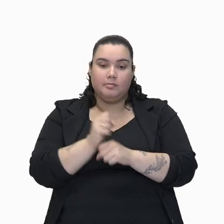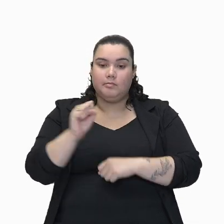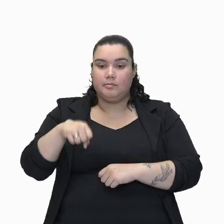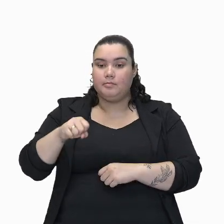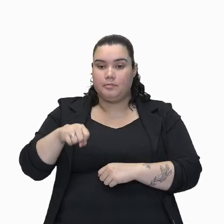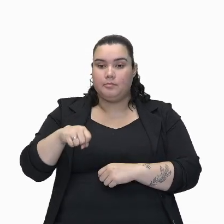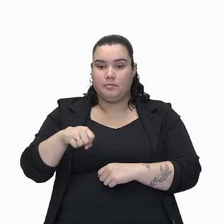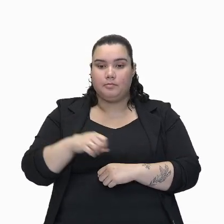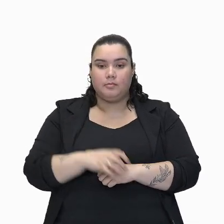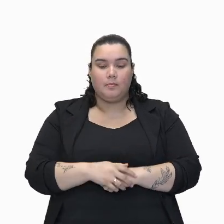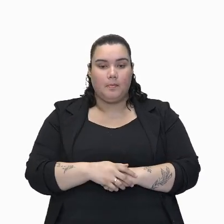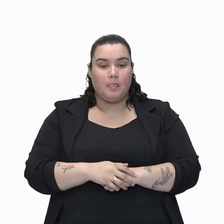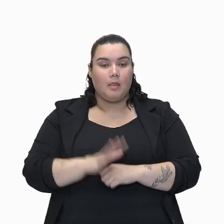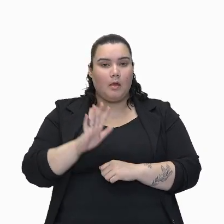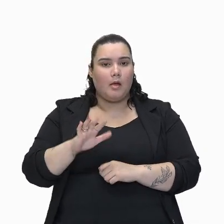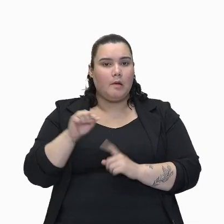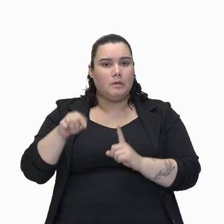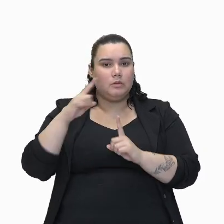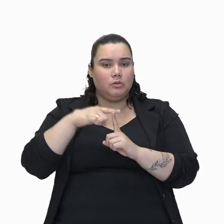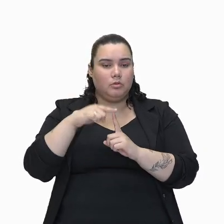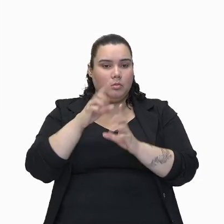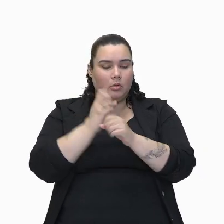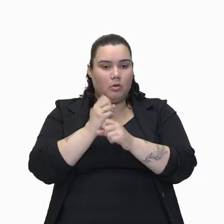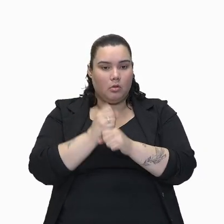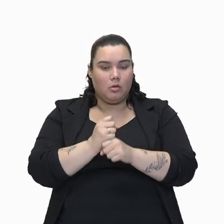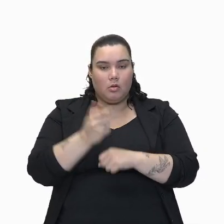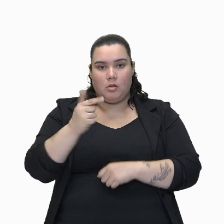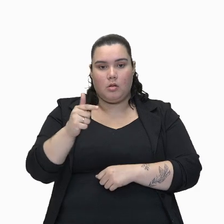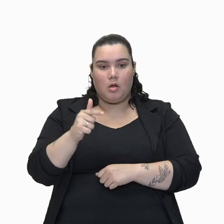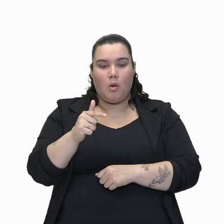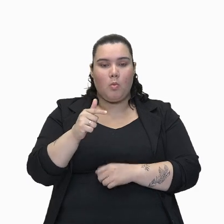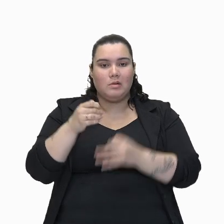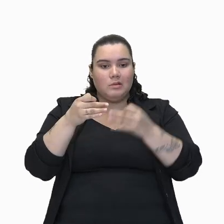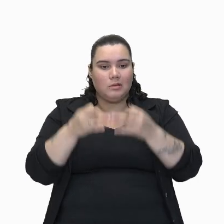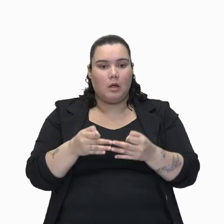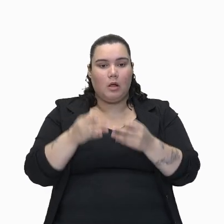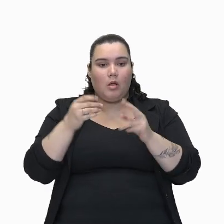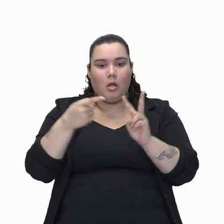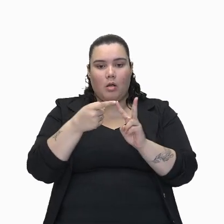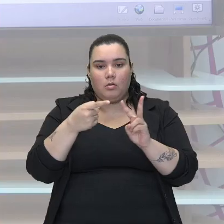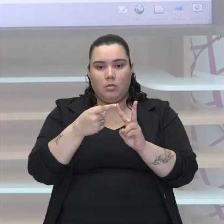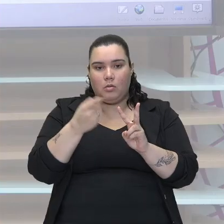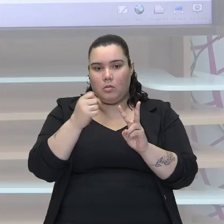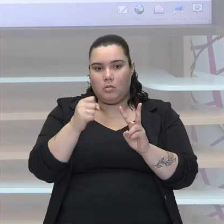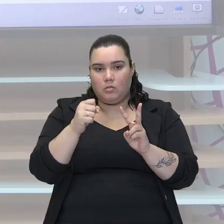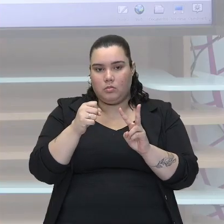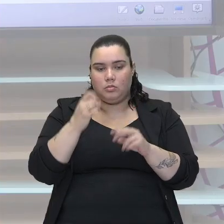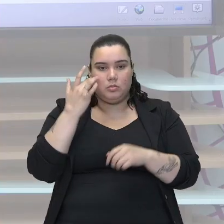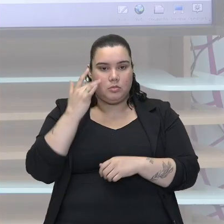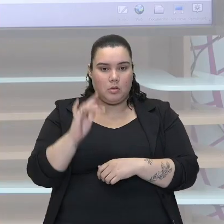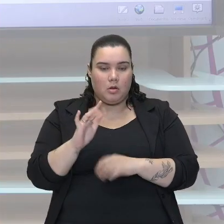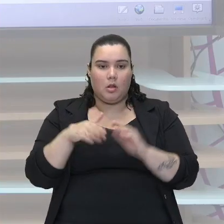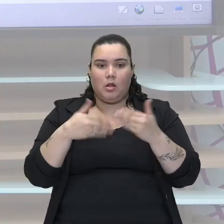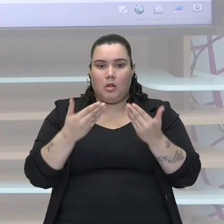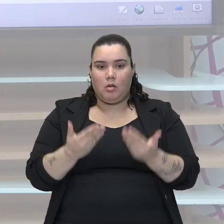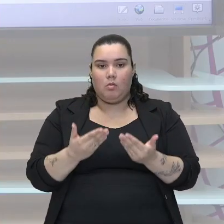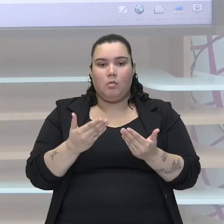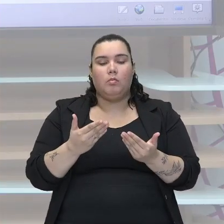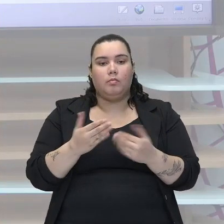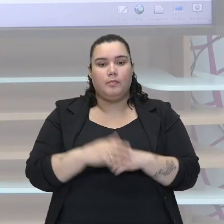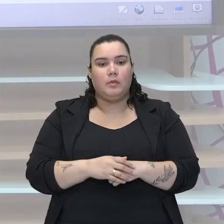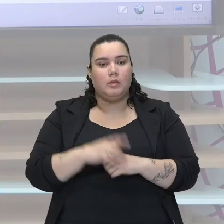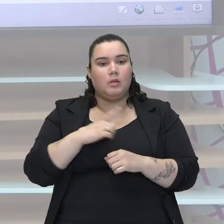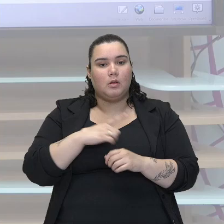Sim. Nesse caso, a gente não tem o valor exato da raiz quadrada de 8. Então, o que acontece? A